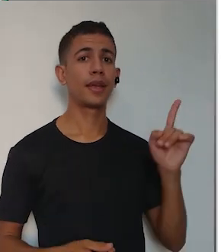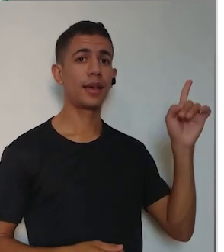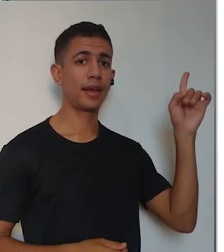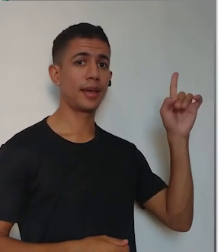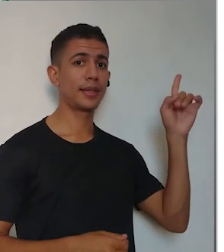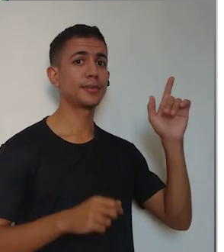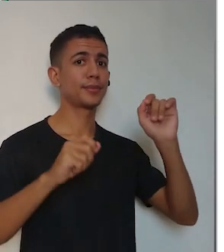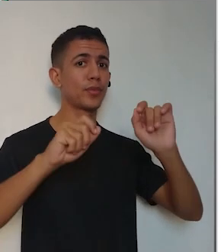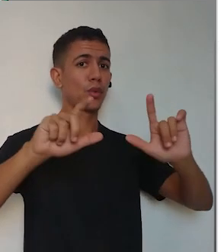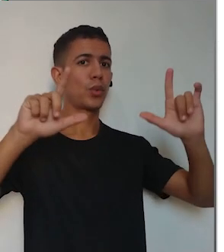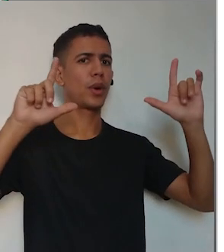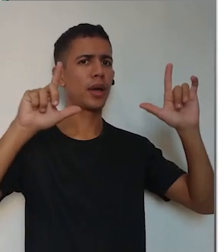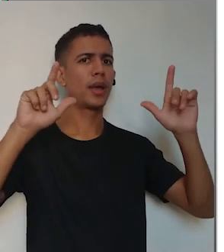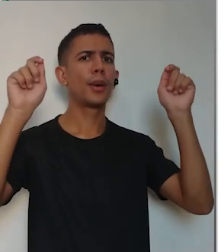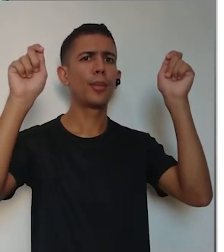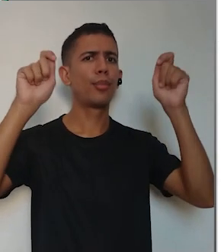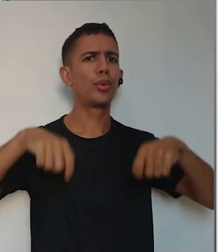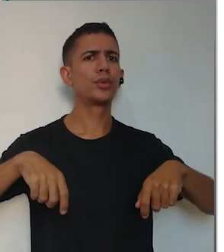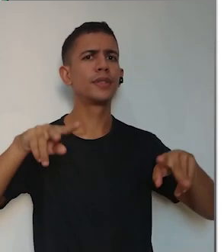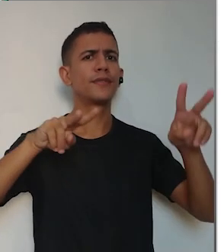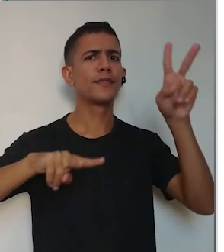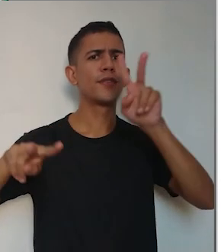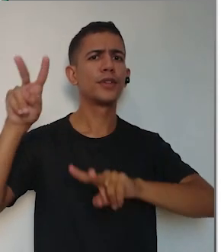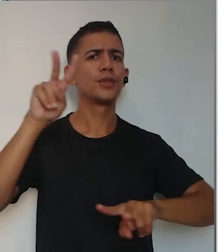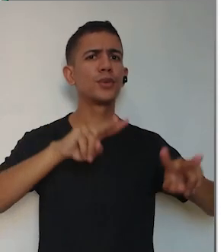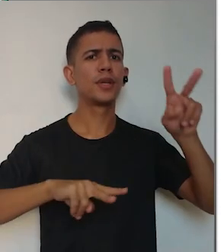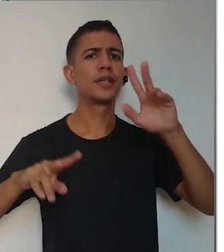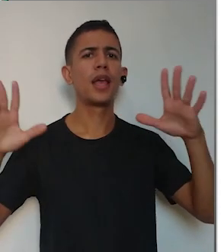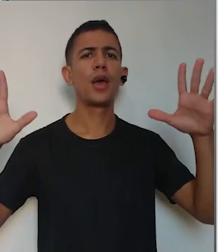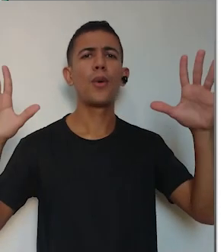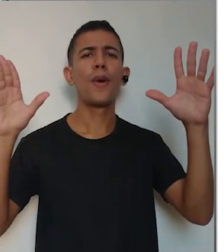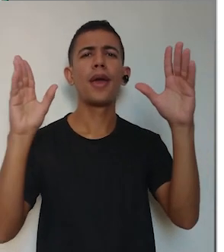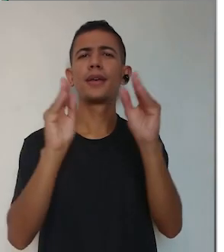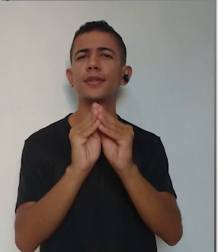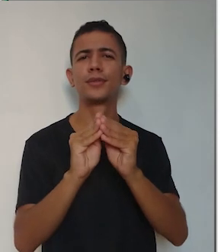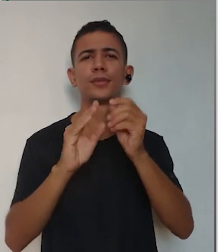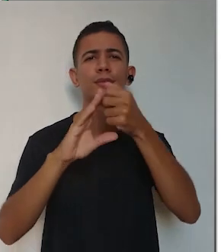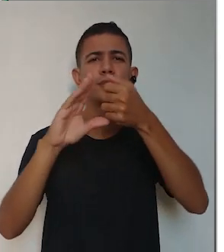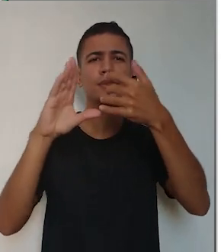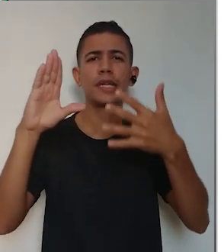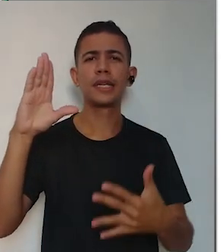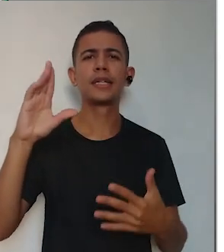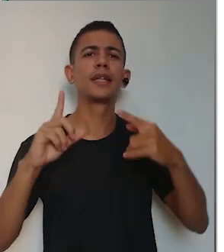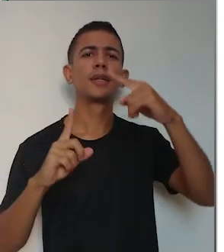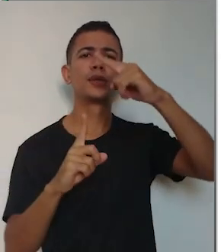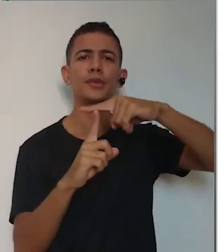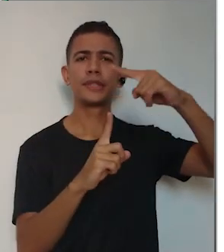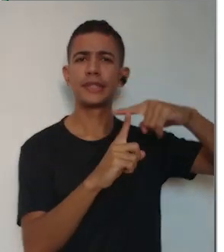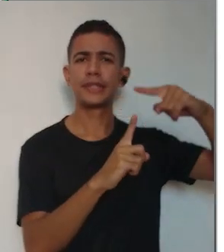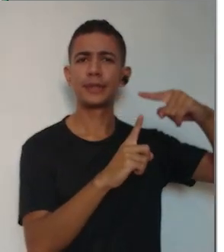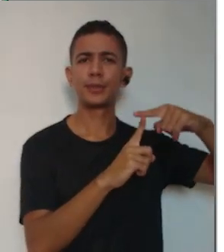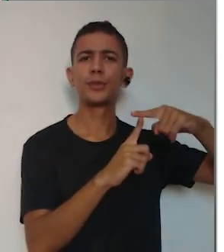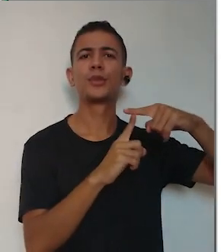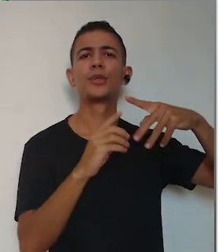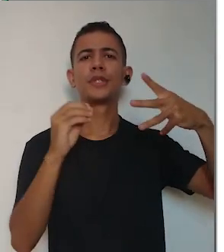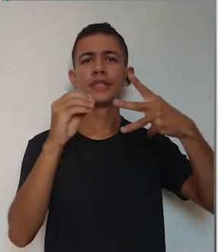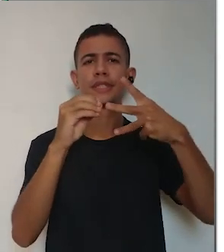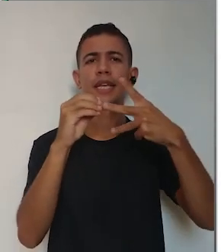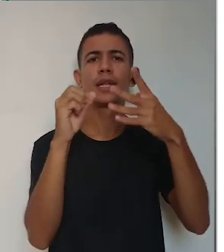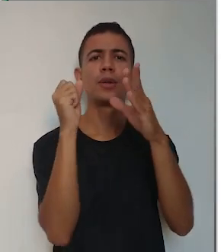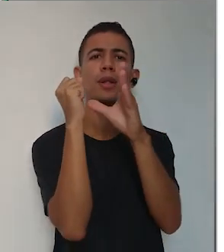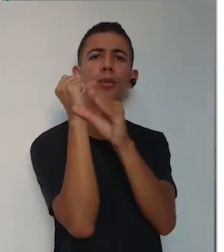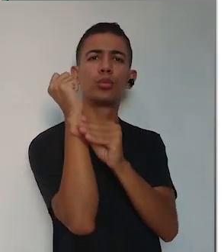Neste quadro, pode-se visualizar um resumo das características dos tipos de células